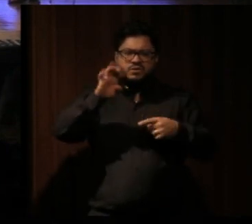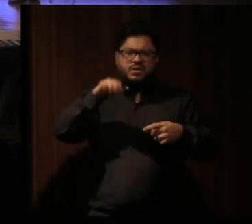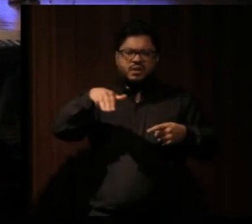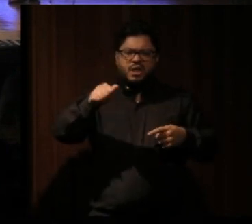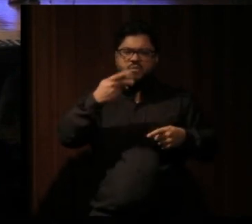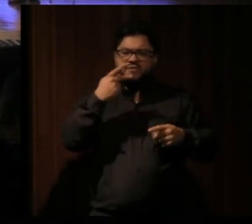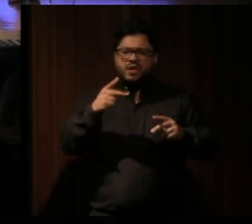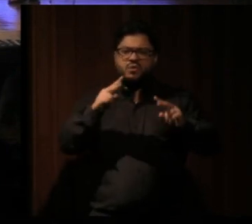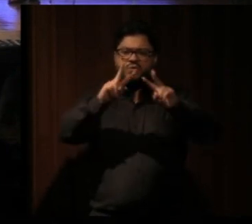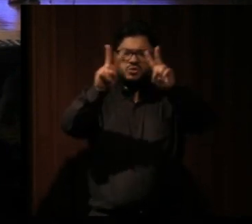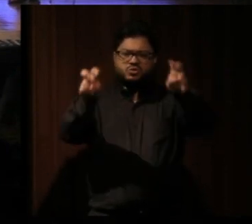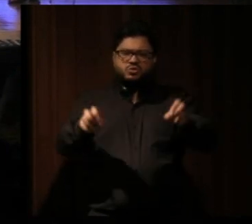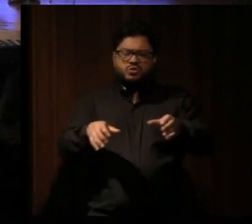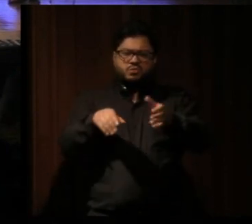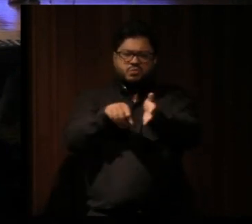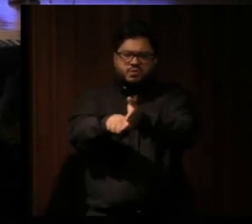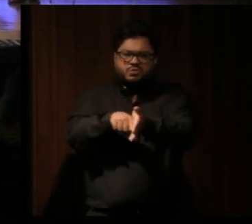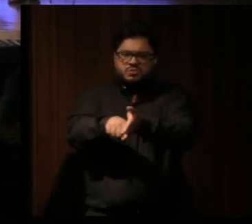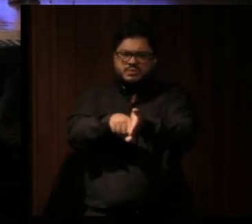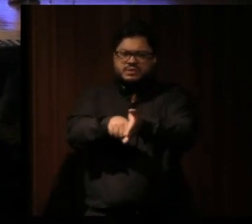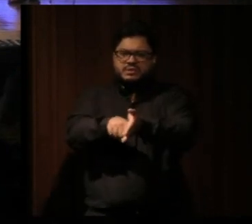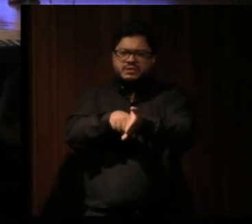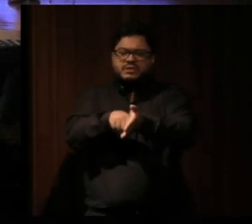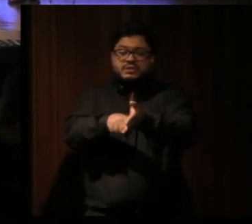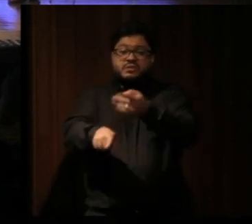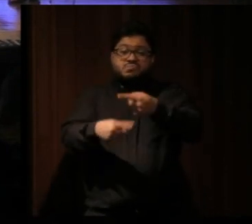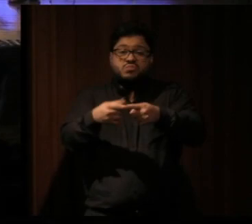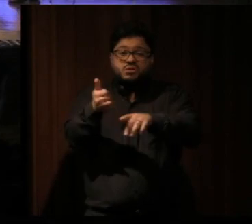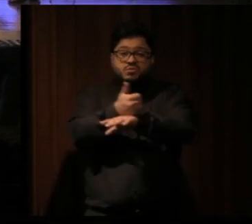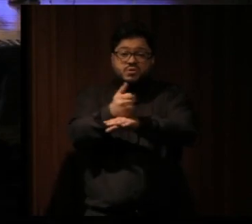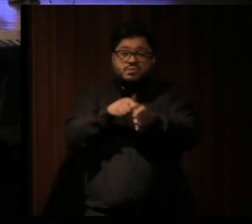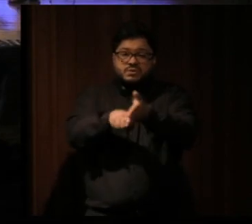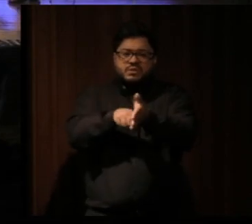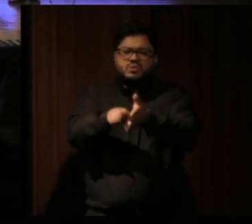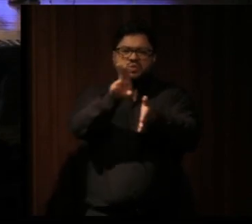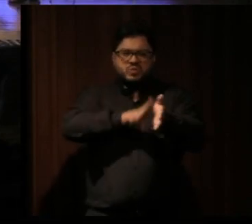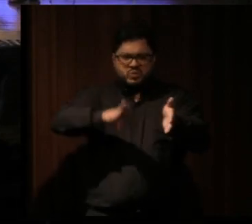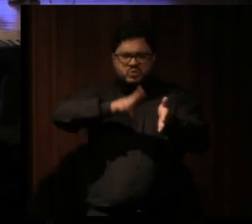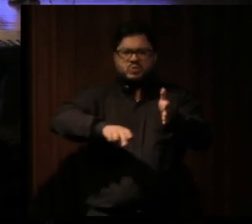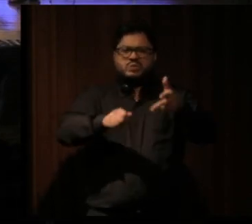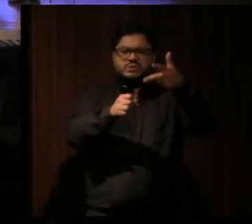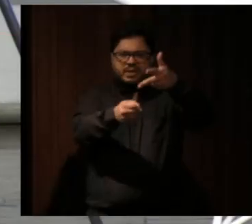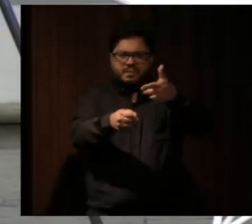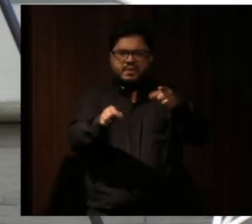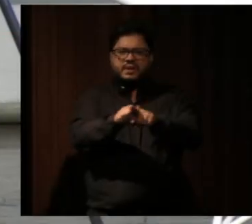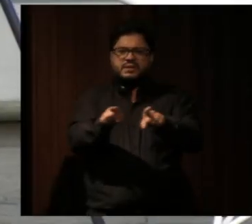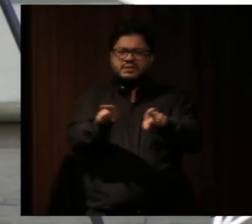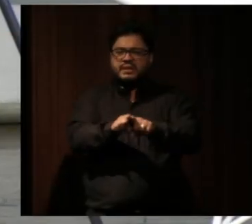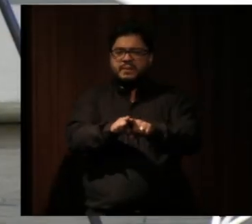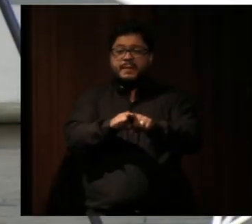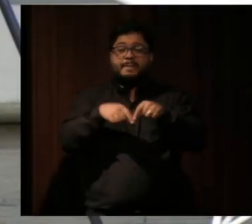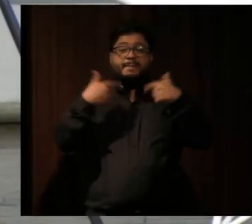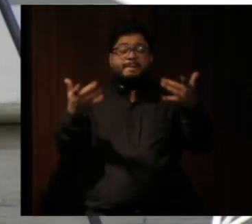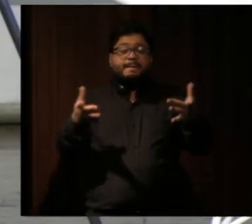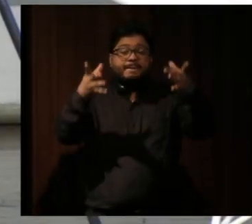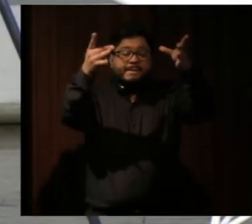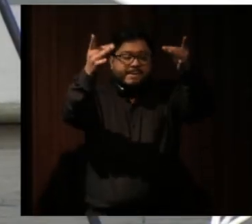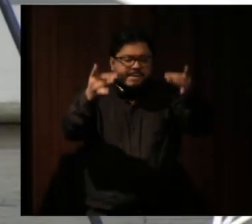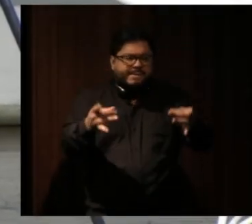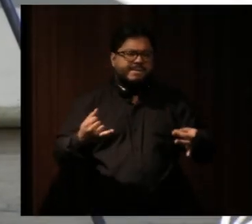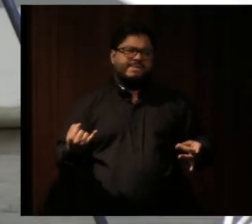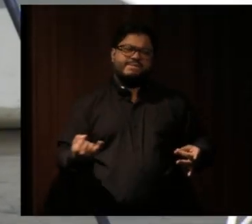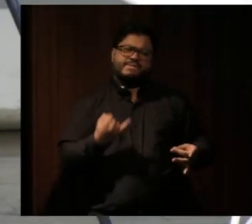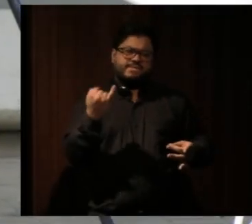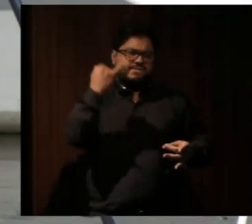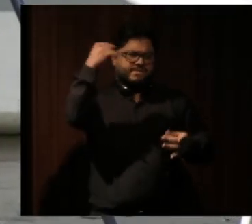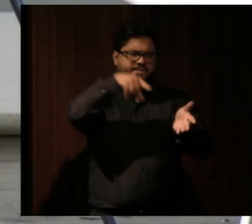sobre criar esse banco de pesquisa porque os pesquisadores utilizam muito a imprensa também então esses detalhes são importantes